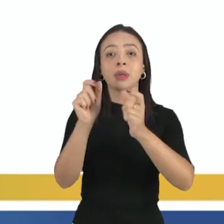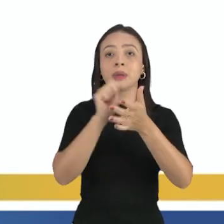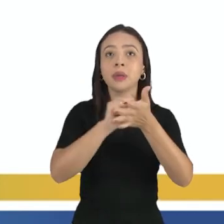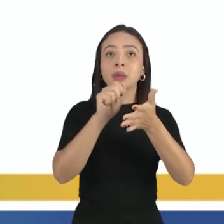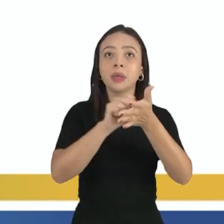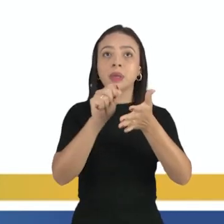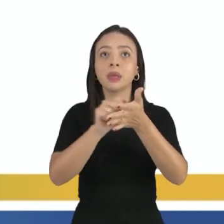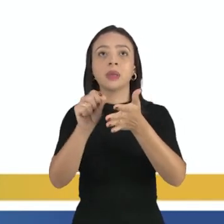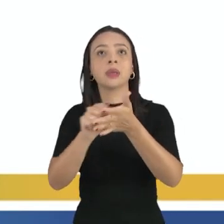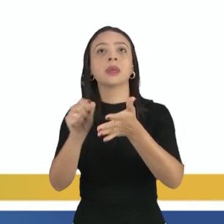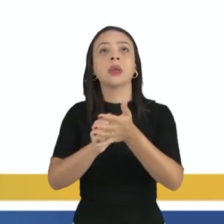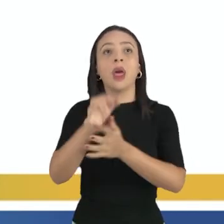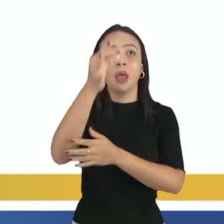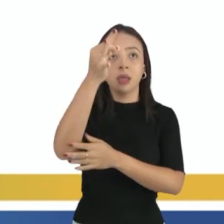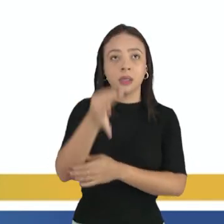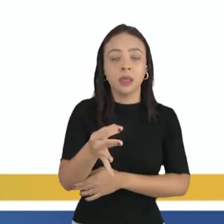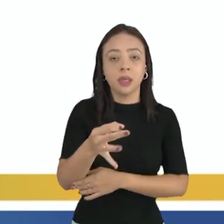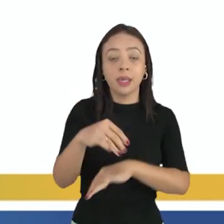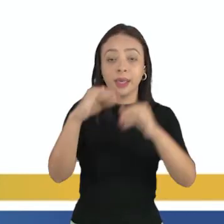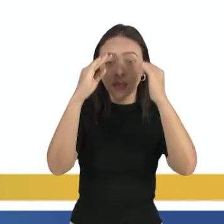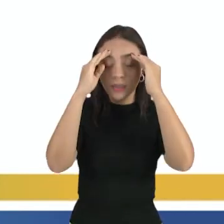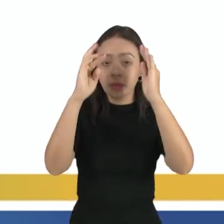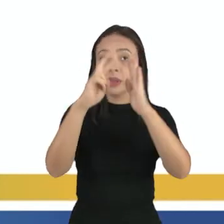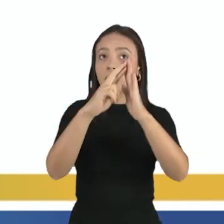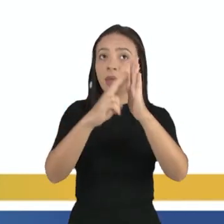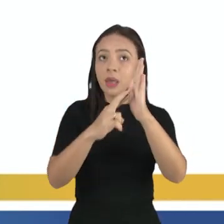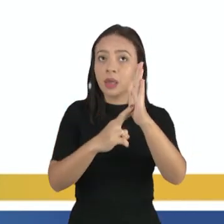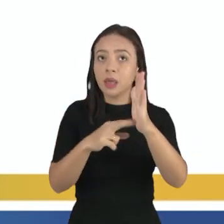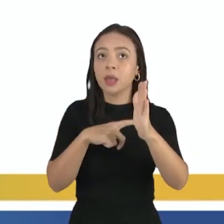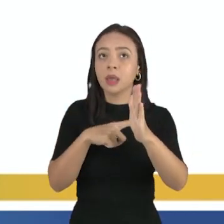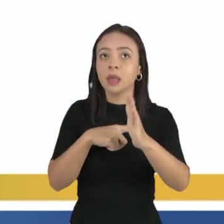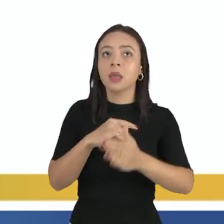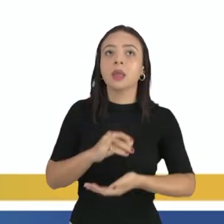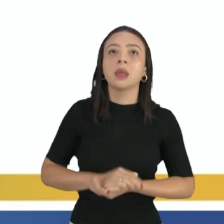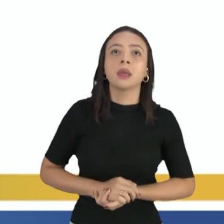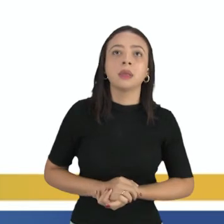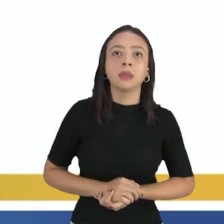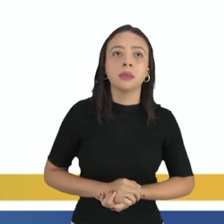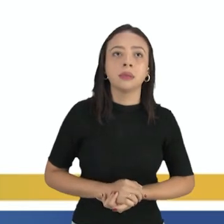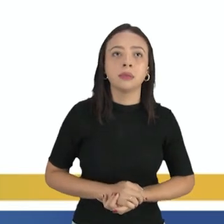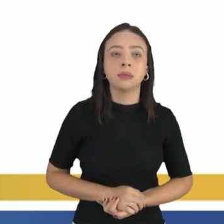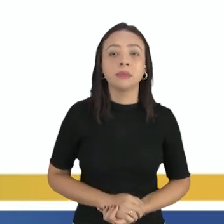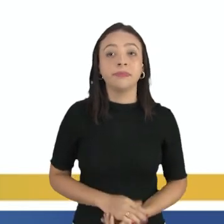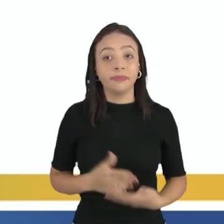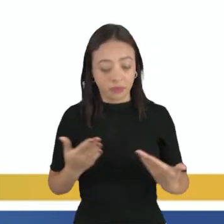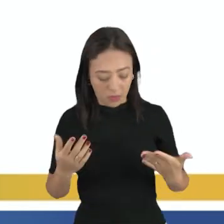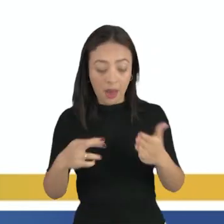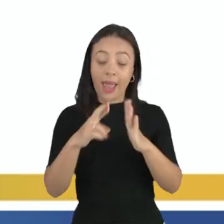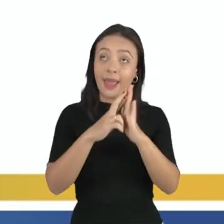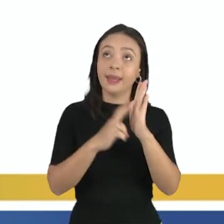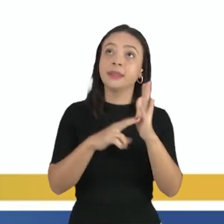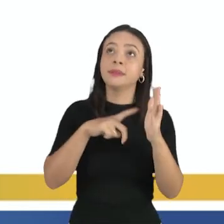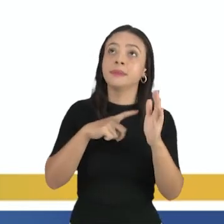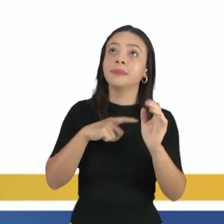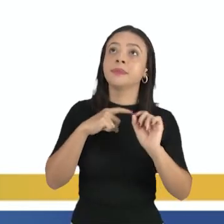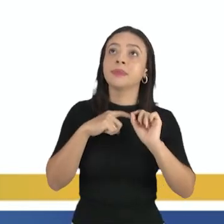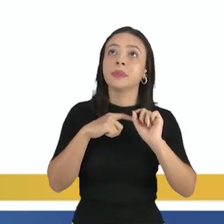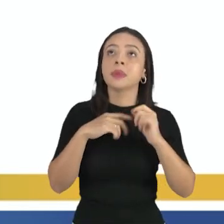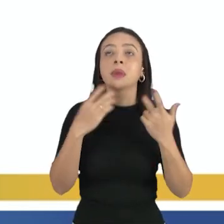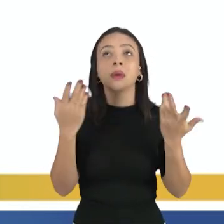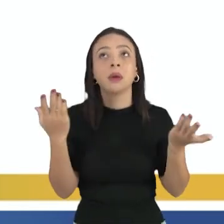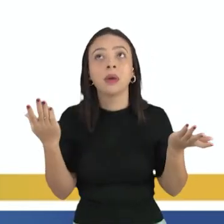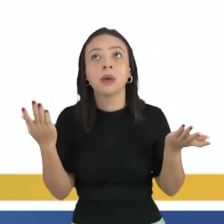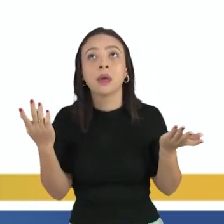estejam grafadas corretamente, de acordo com as regras vigentes. Quando ele fala regras vigentes,